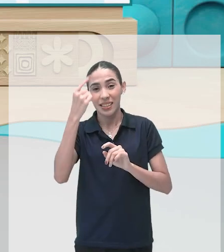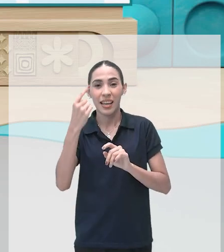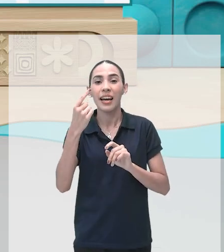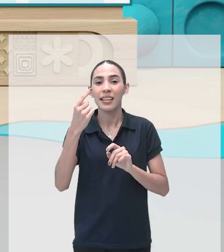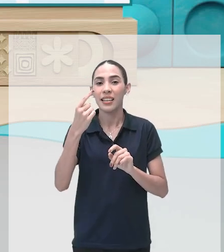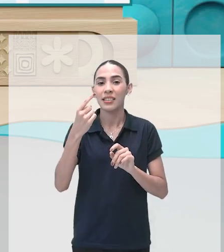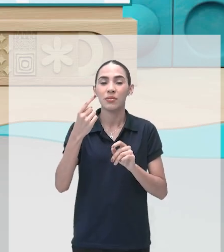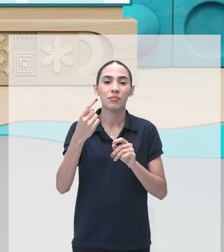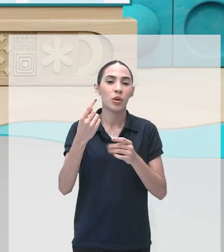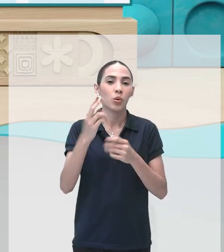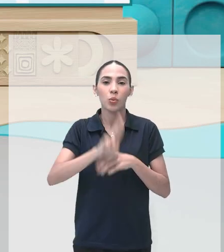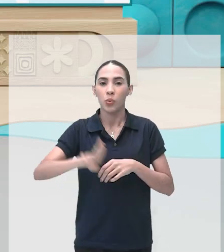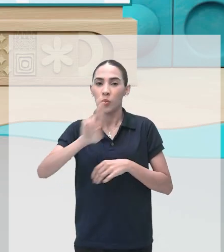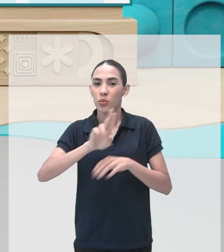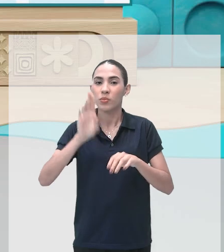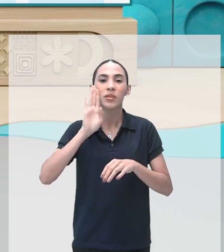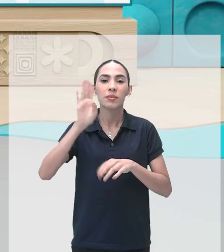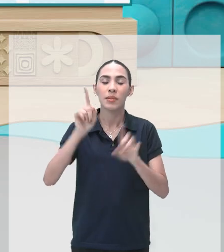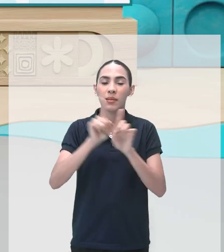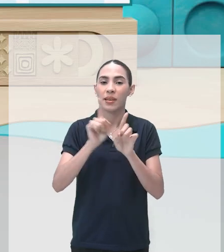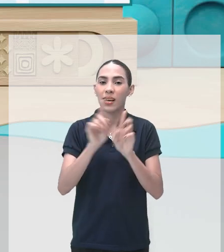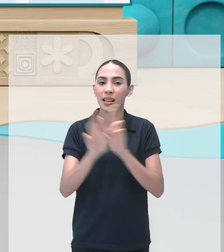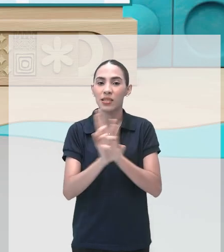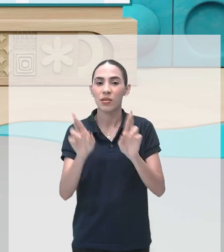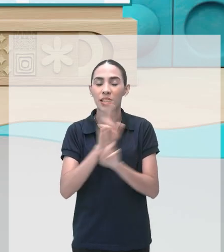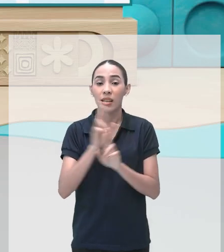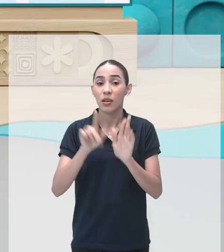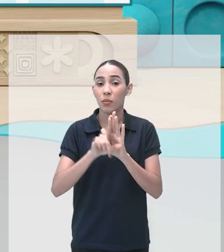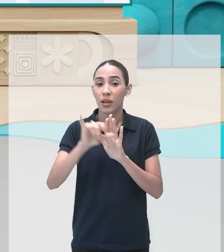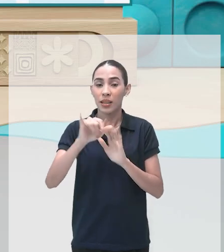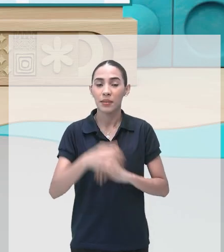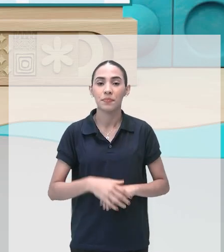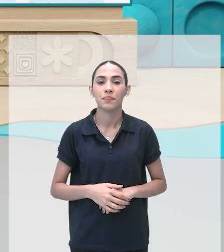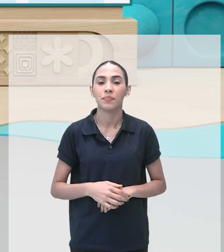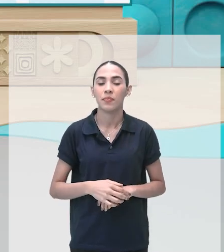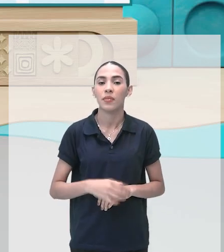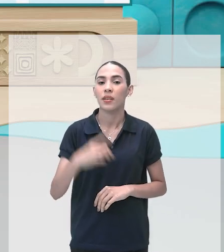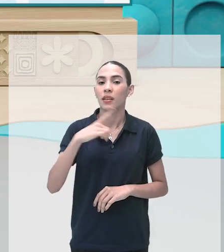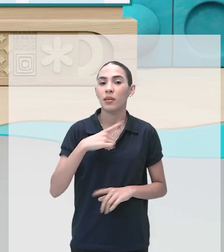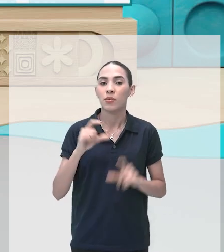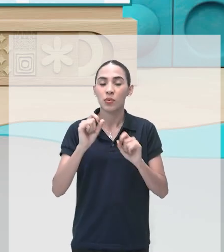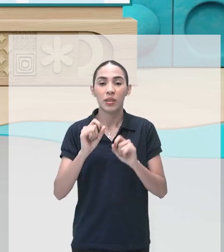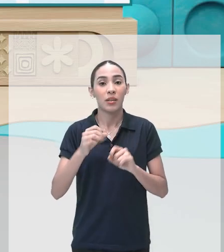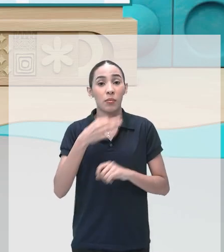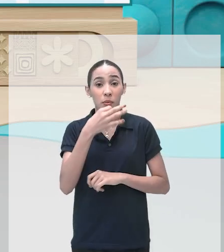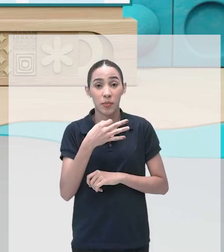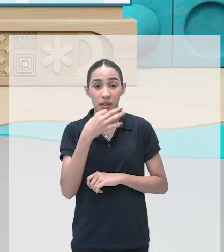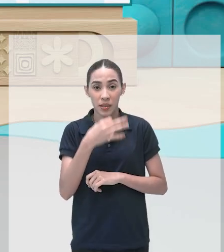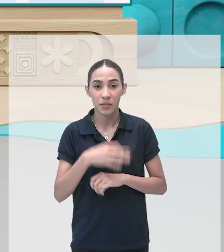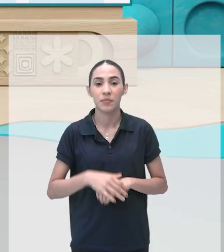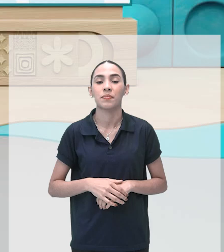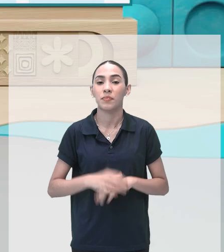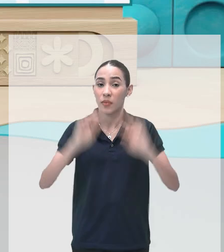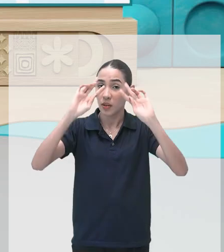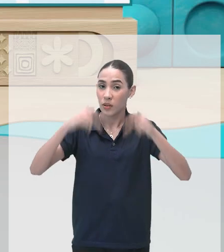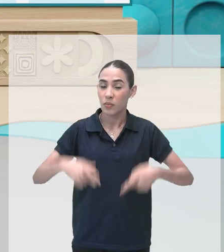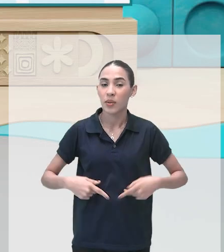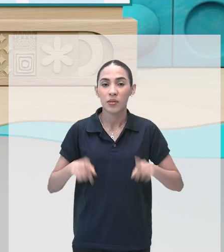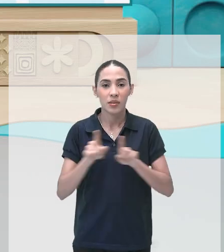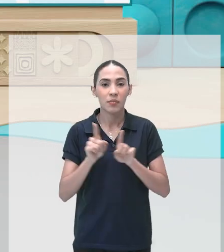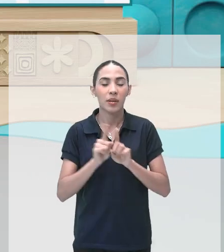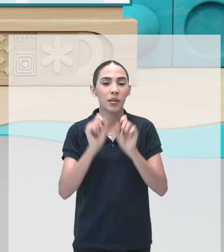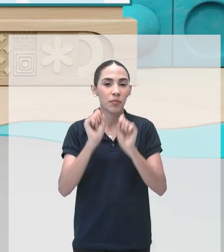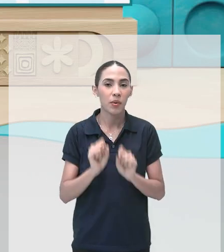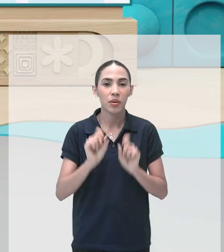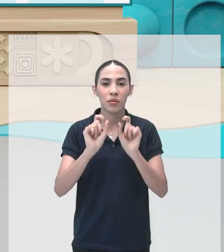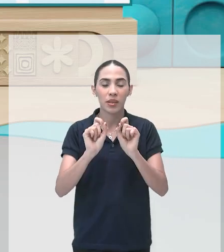na sua aplicação, principalmente quando está relacionado a uma lei, nós temos que nos posicionar. E os seres humanos podem se posicionar